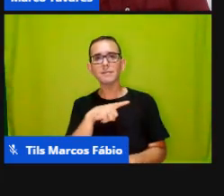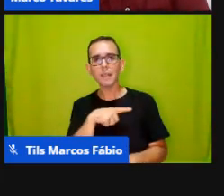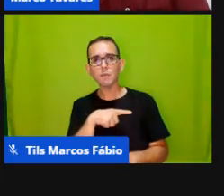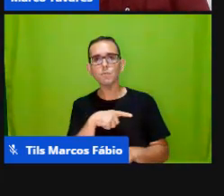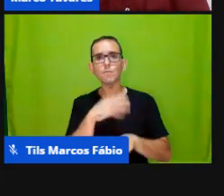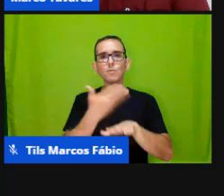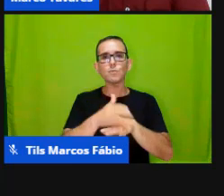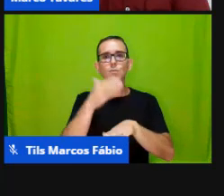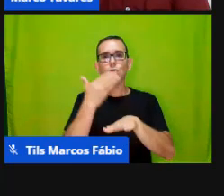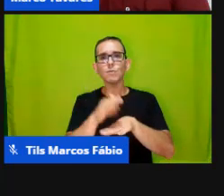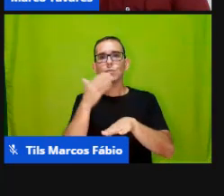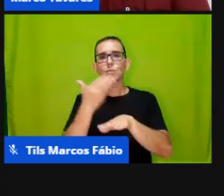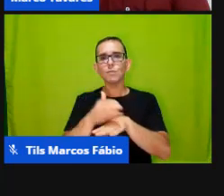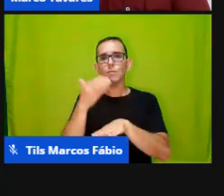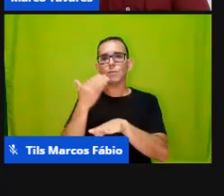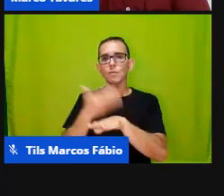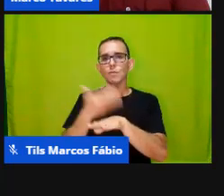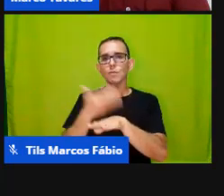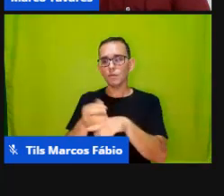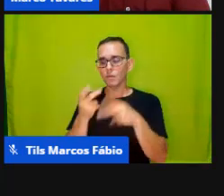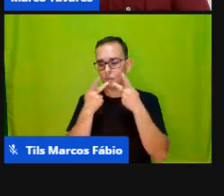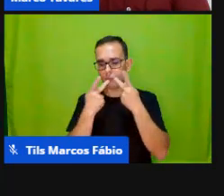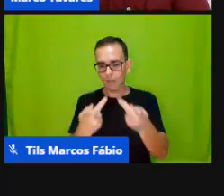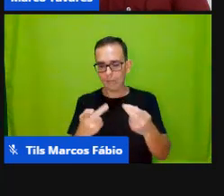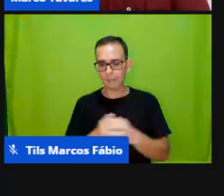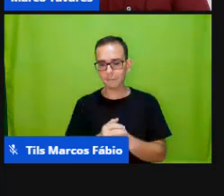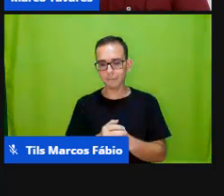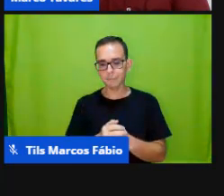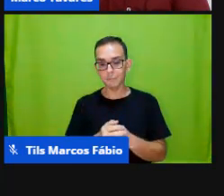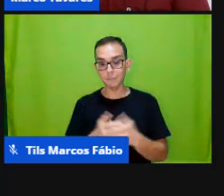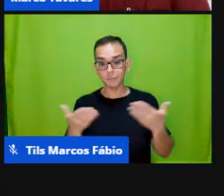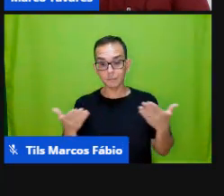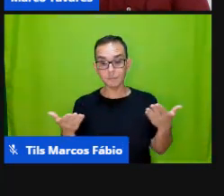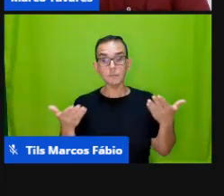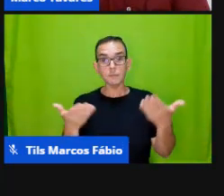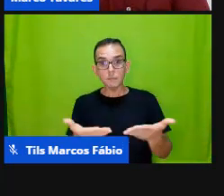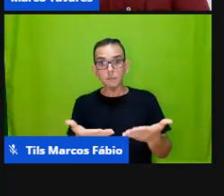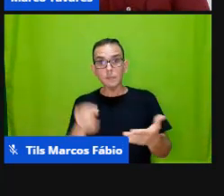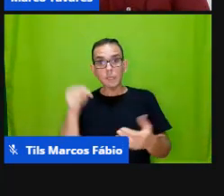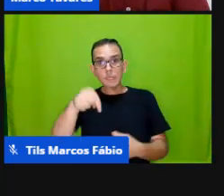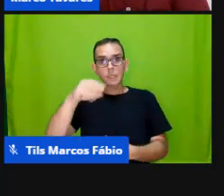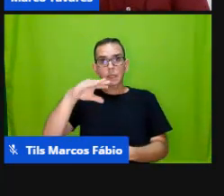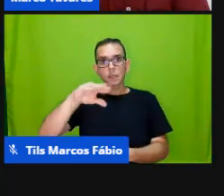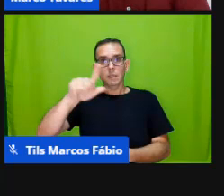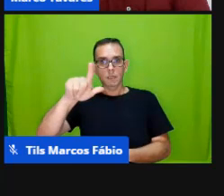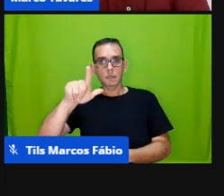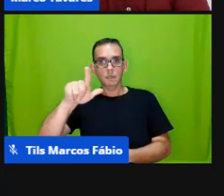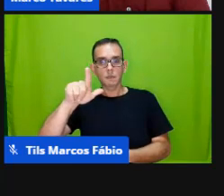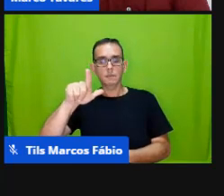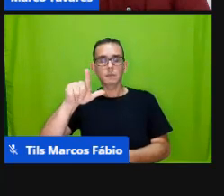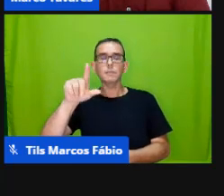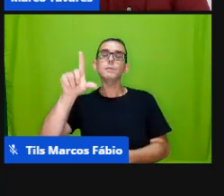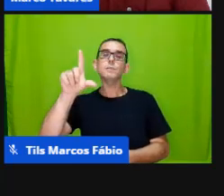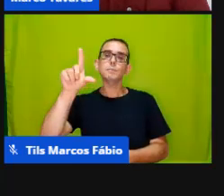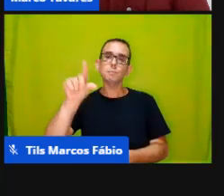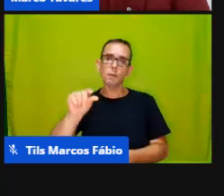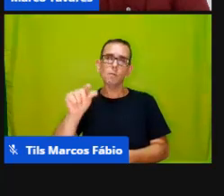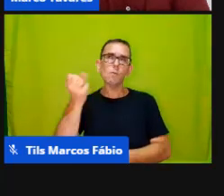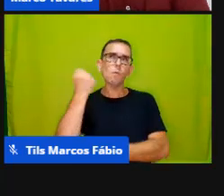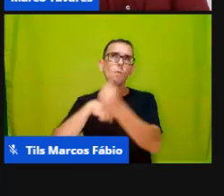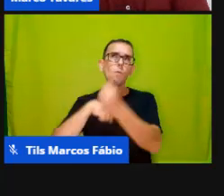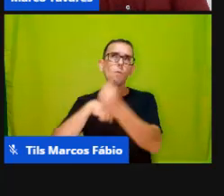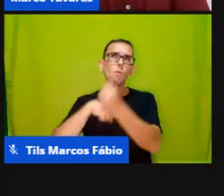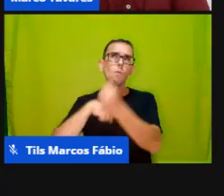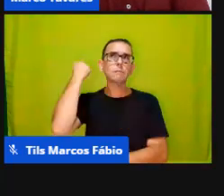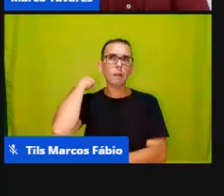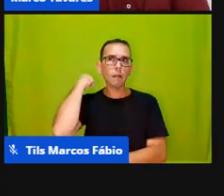falo isso, né? Hoje, bem menos, aqui em Campo Grande, bem menos. Há uns anos atrás nós tínhamos